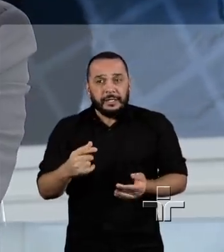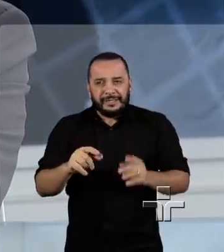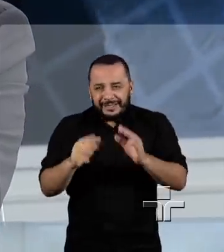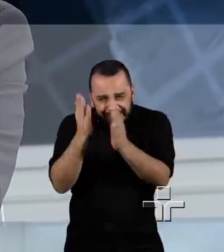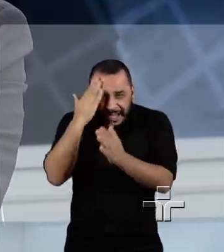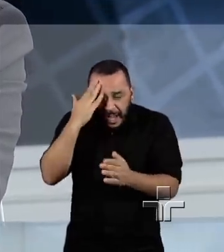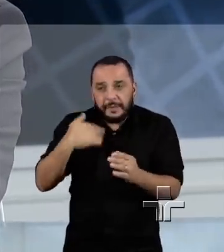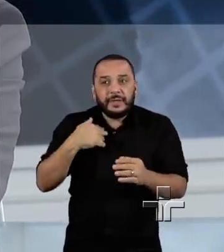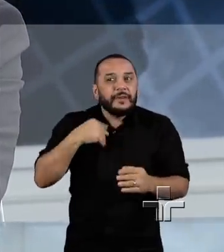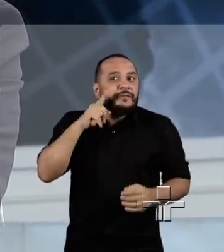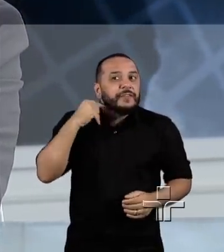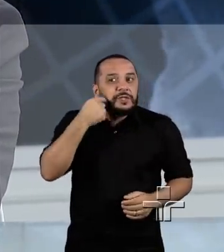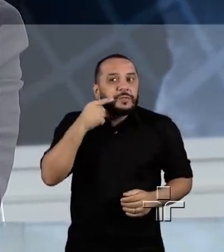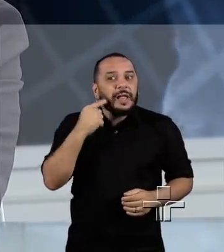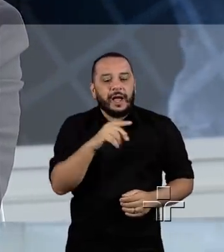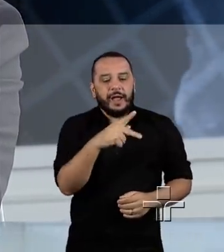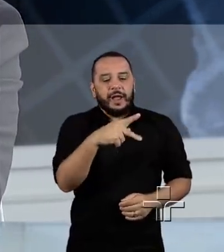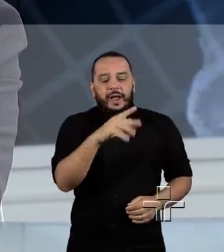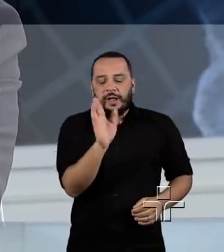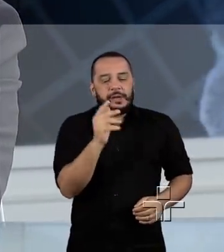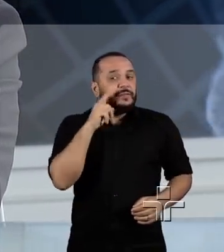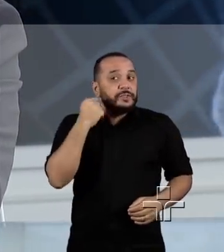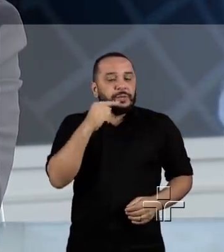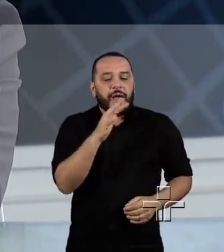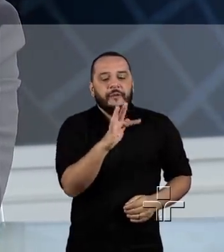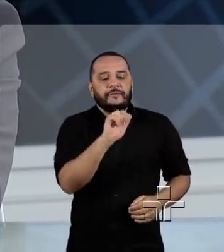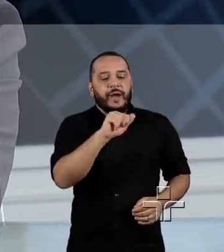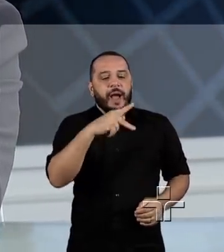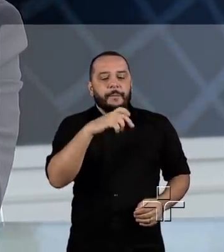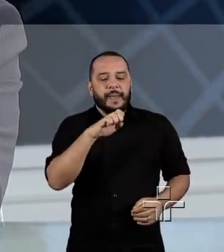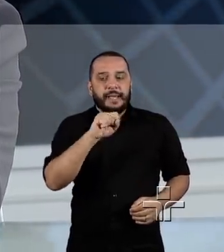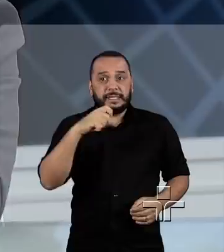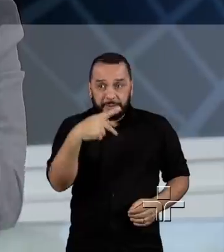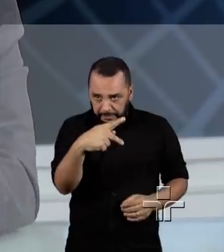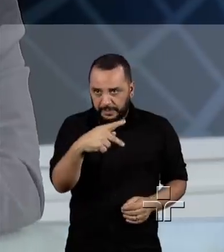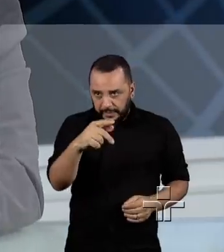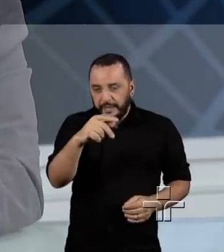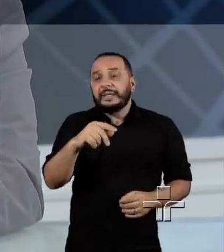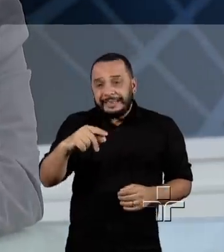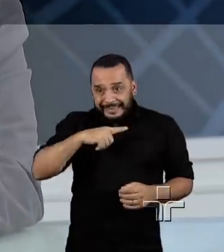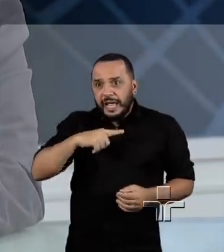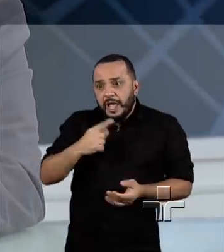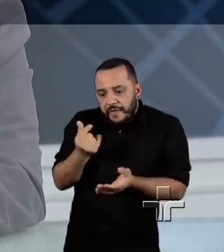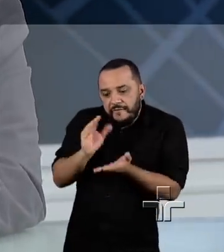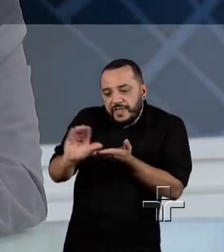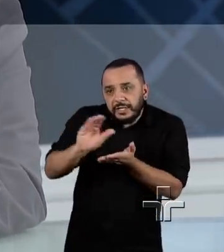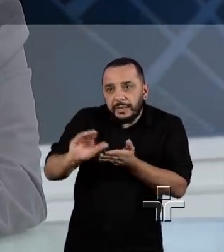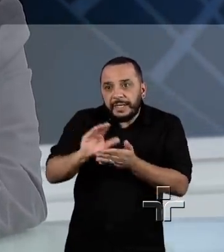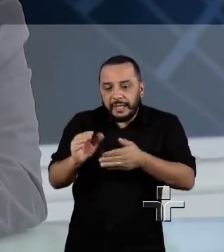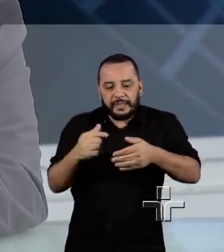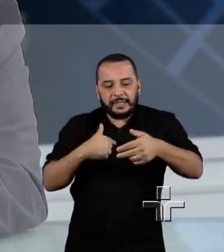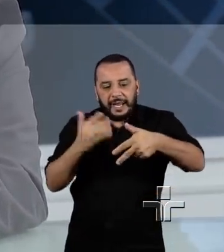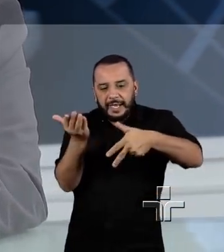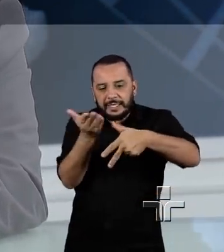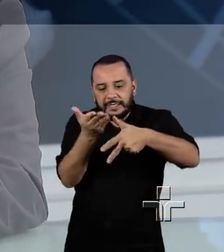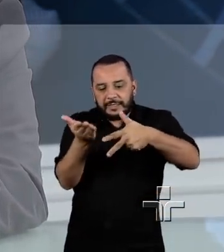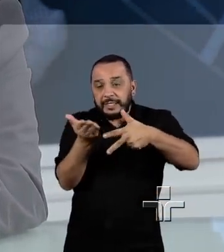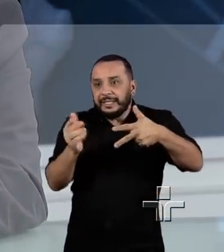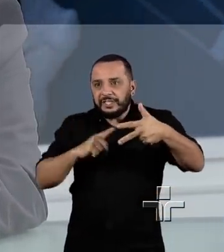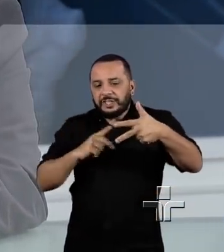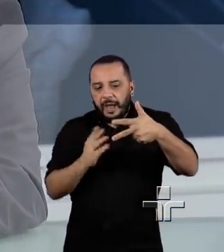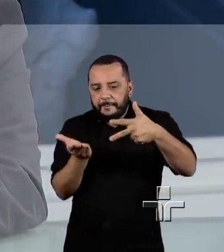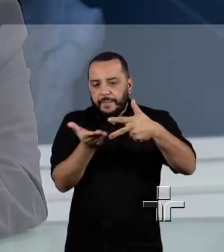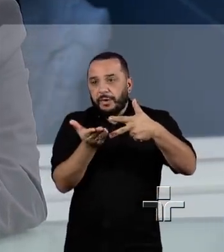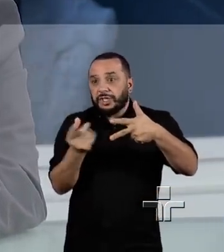FAPESP, que é muito concorrido para uma ideia, e você vai ter financiamento em 3 níveis, você vai ganhando progressivamente